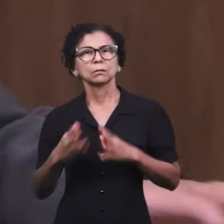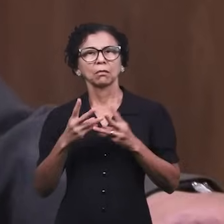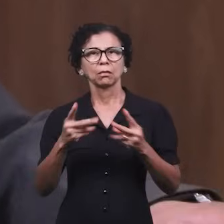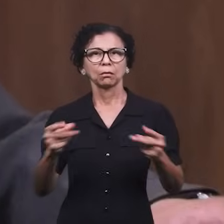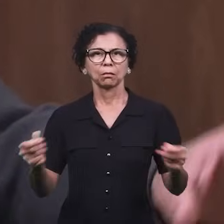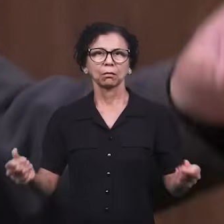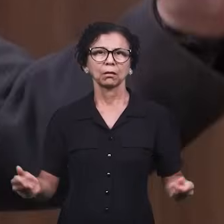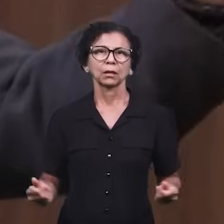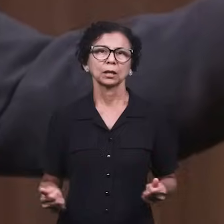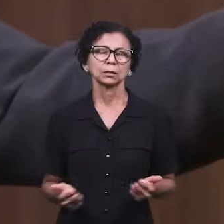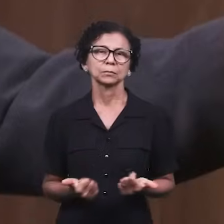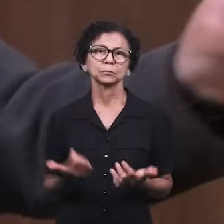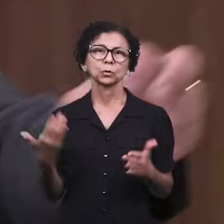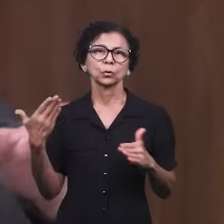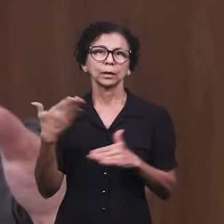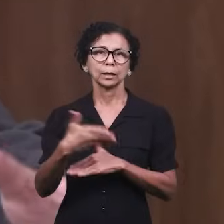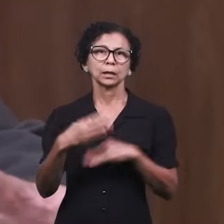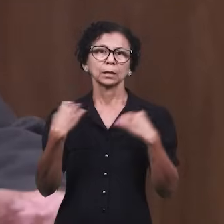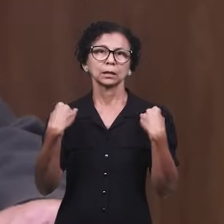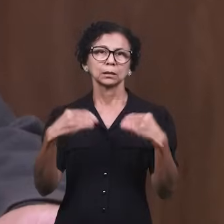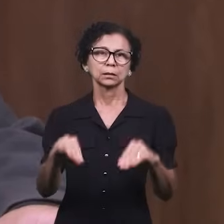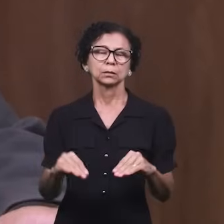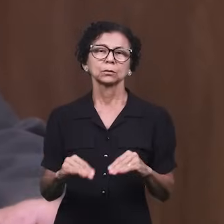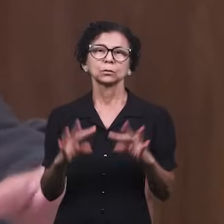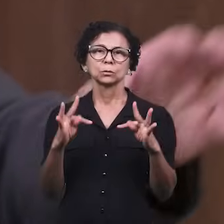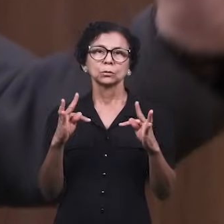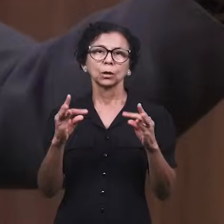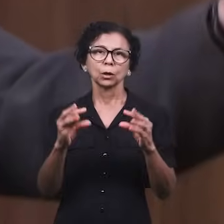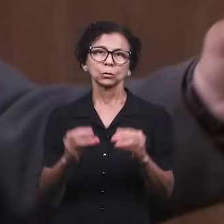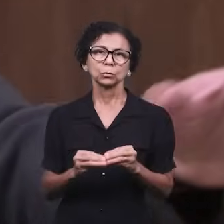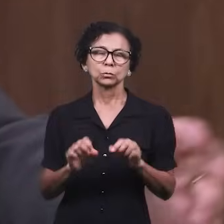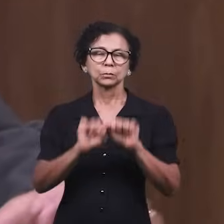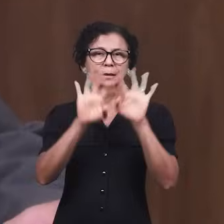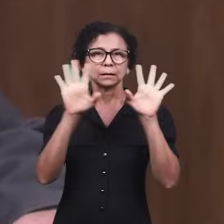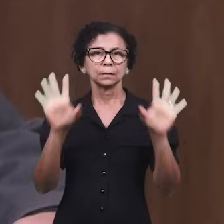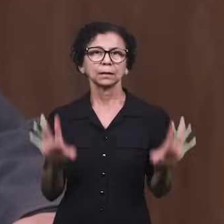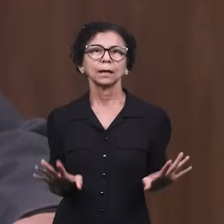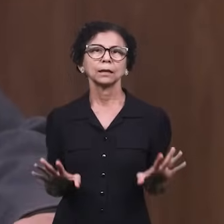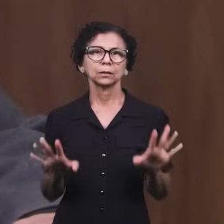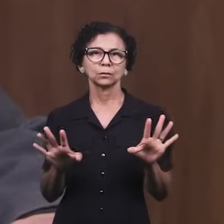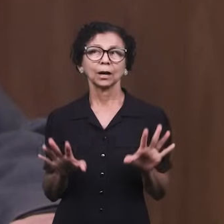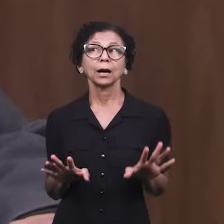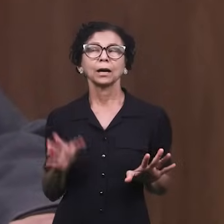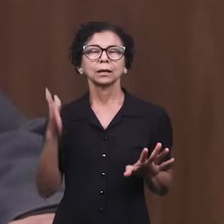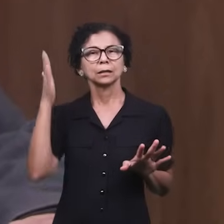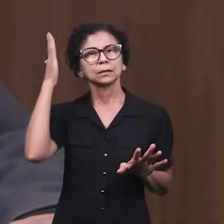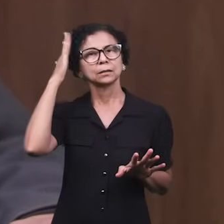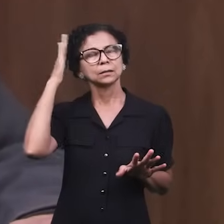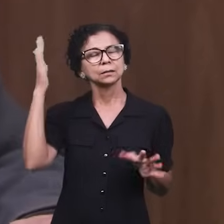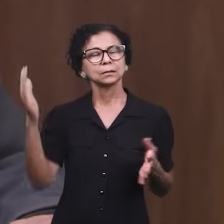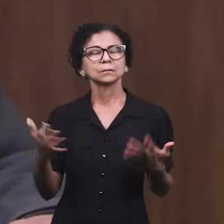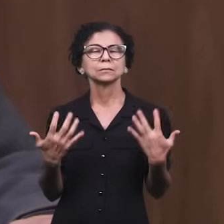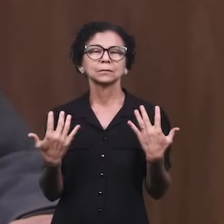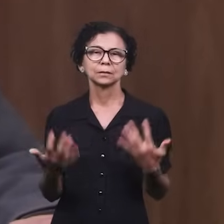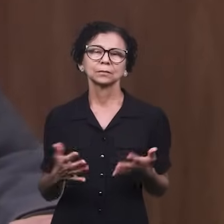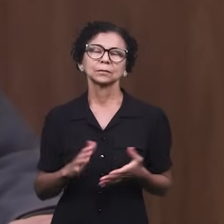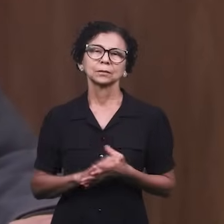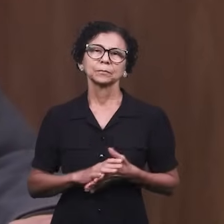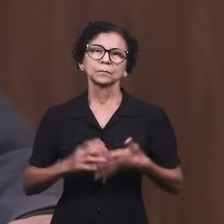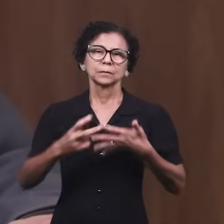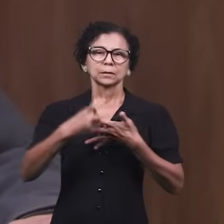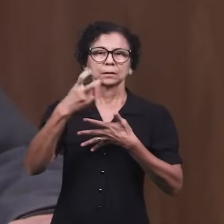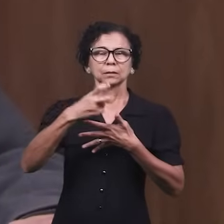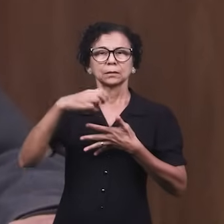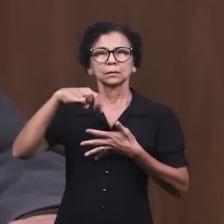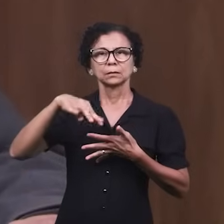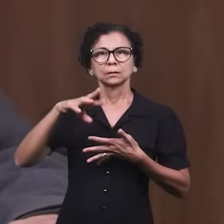é desfeita porque entrou uma medida que definiu todas as nossas figuras. Assim é a 5ª medida na